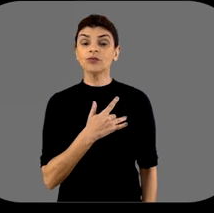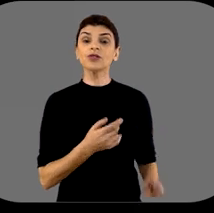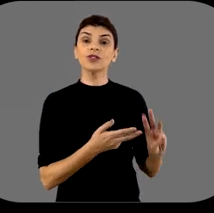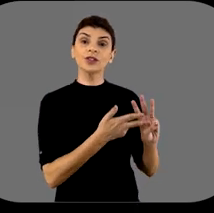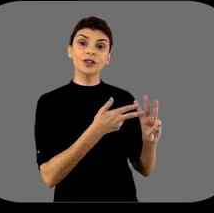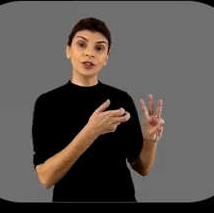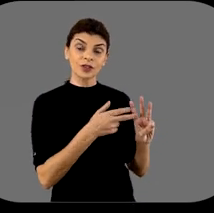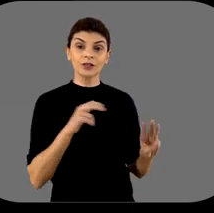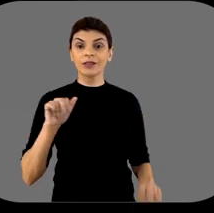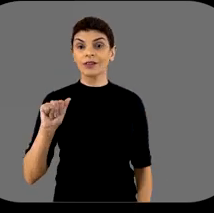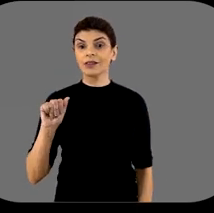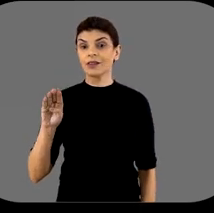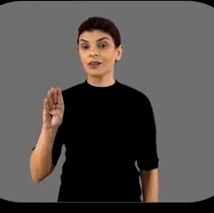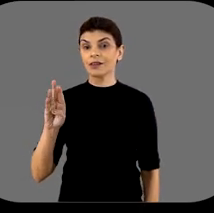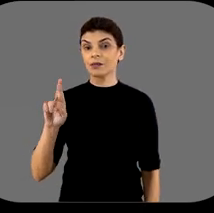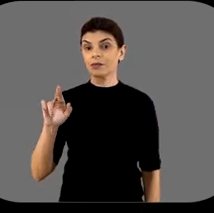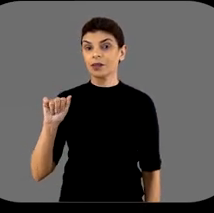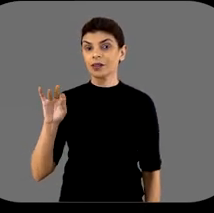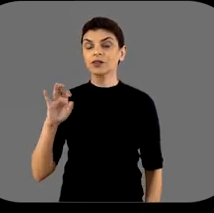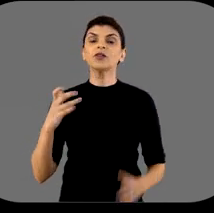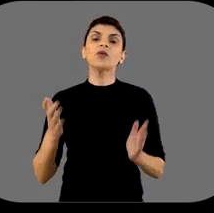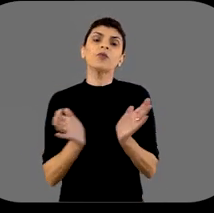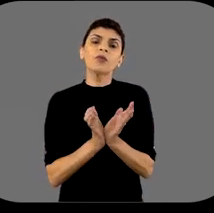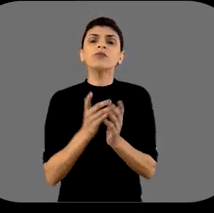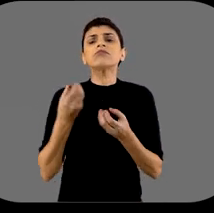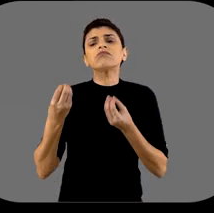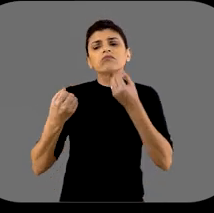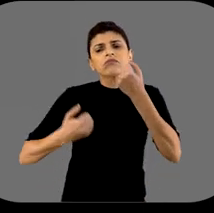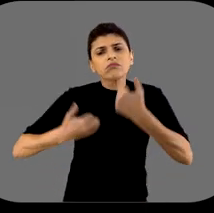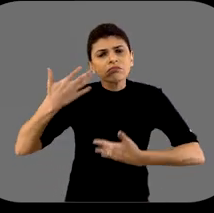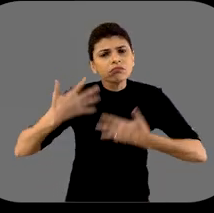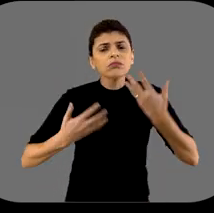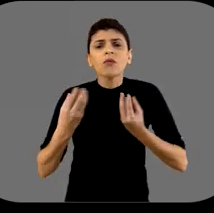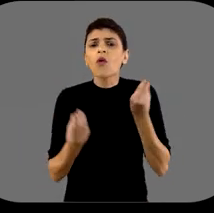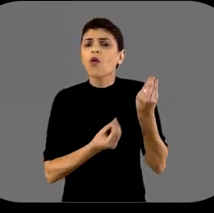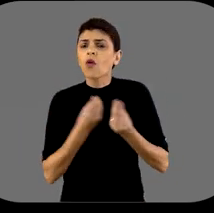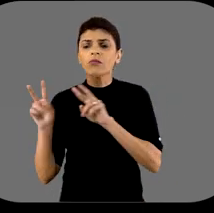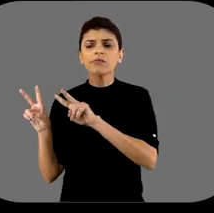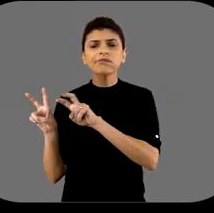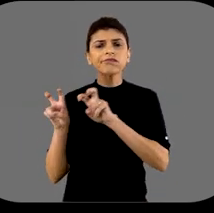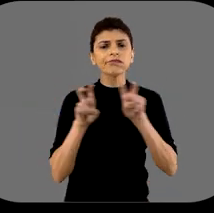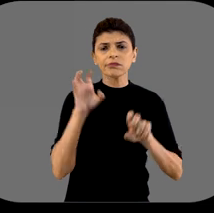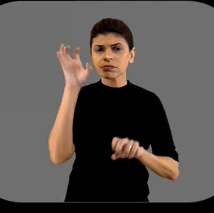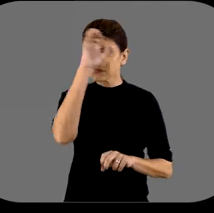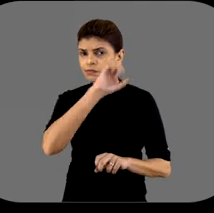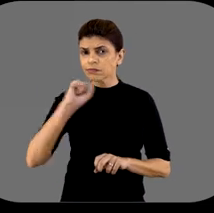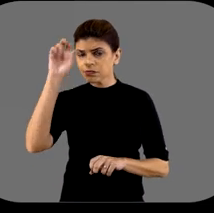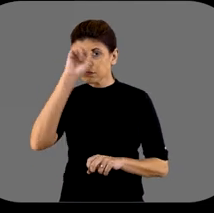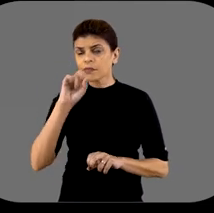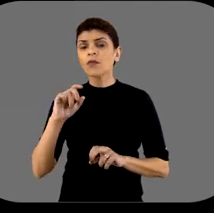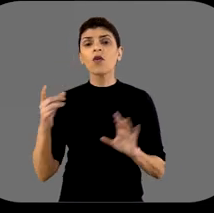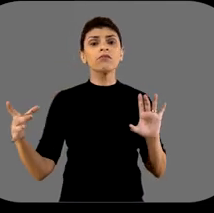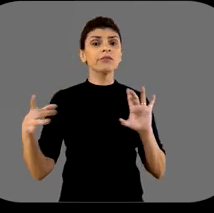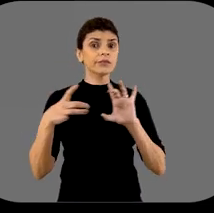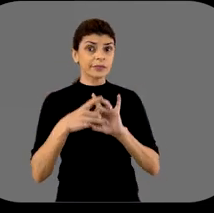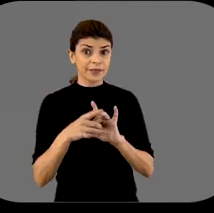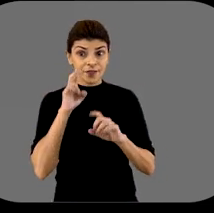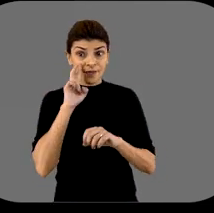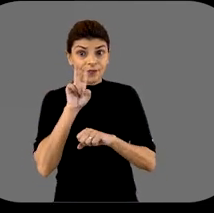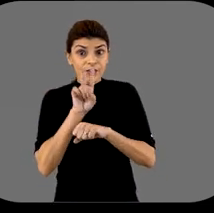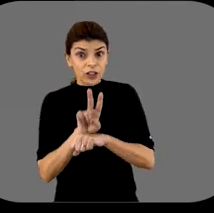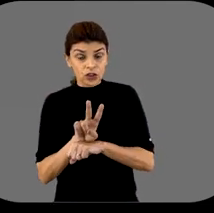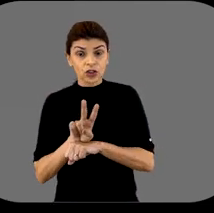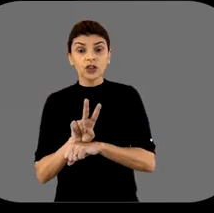Então, estou aqui para falar para vocês um pouco sobre o que a gente tem aprendido em relação às estratégias de